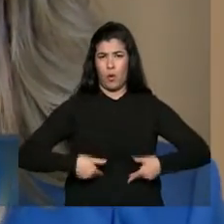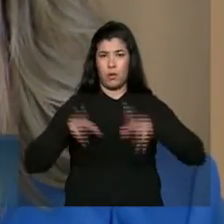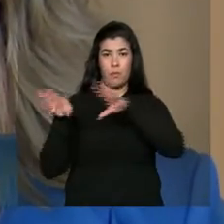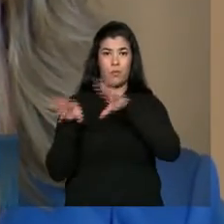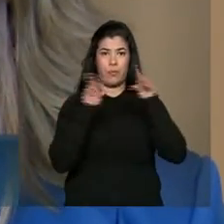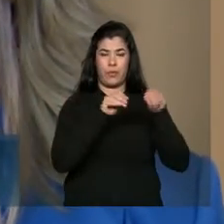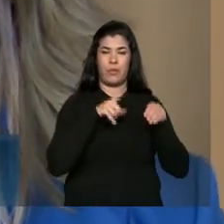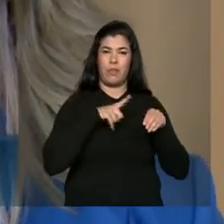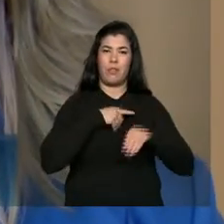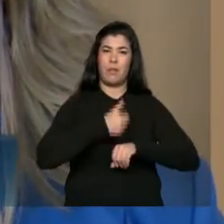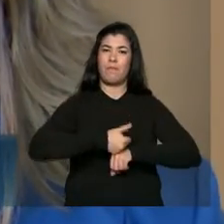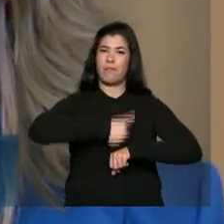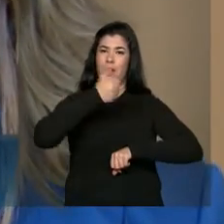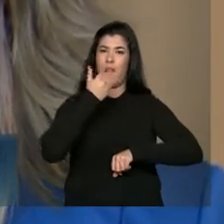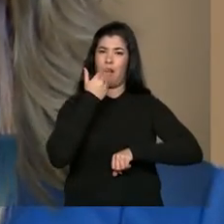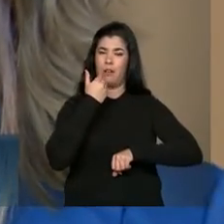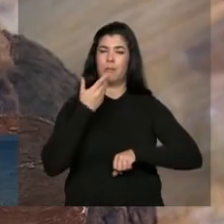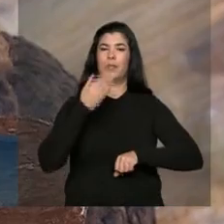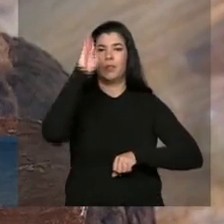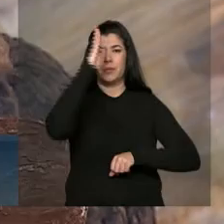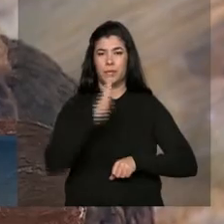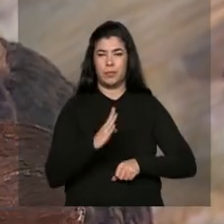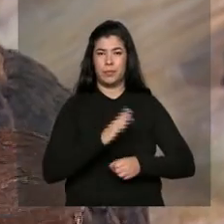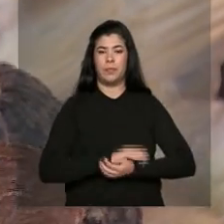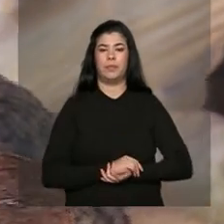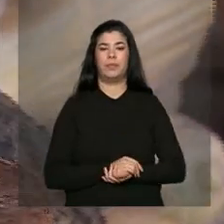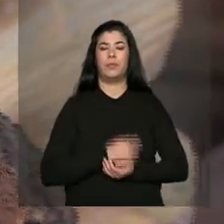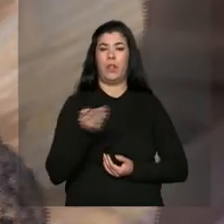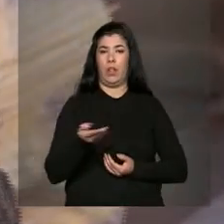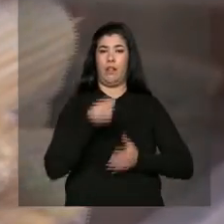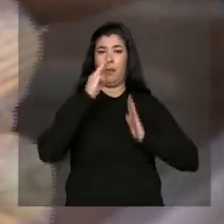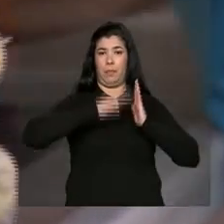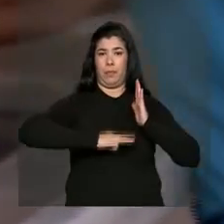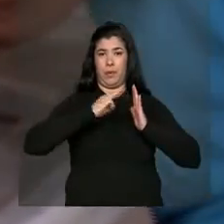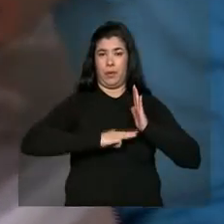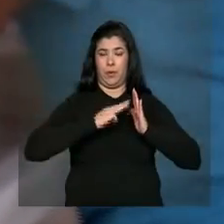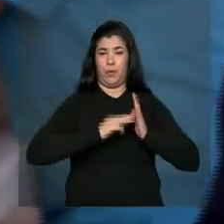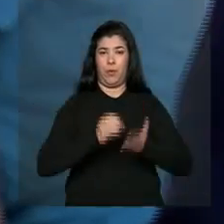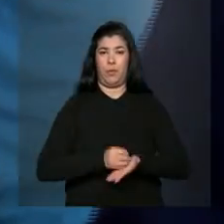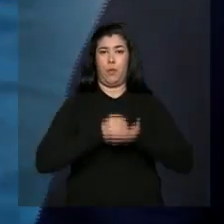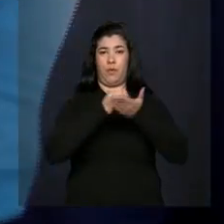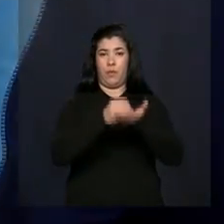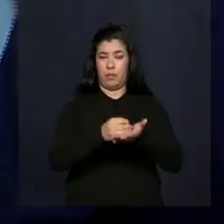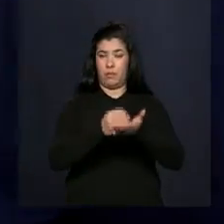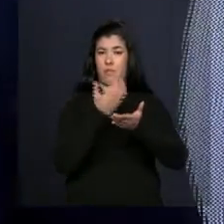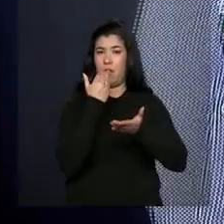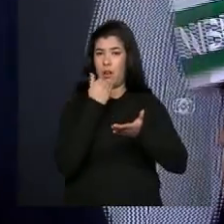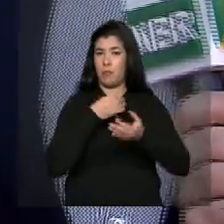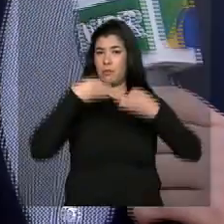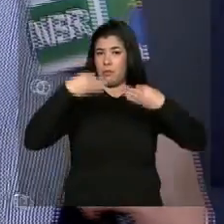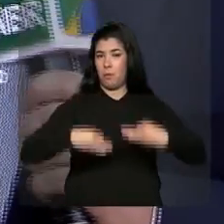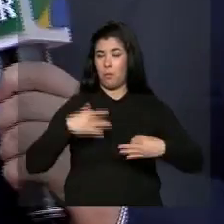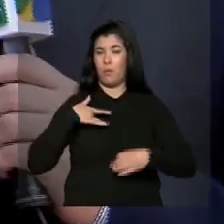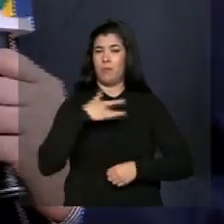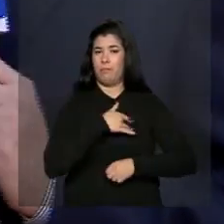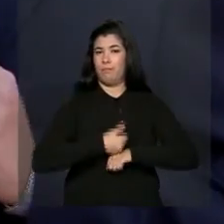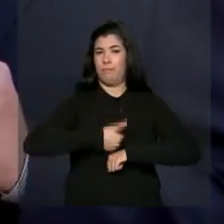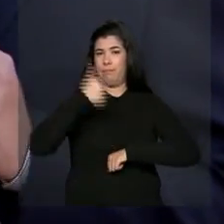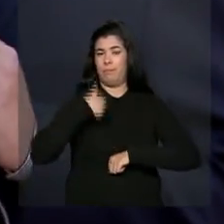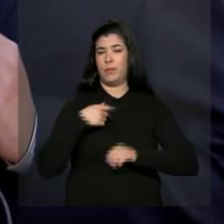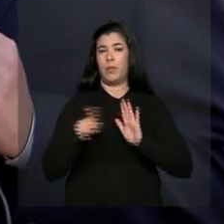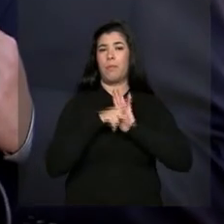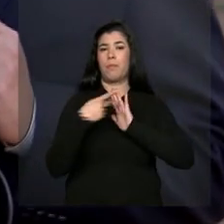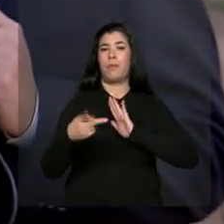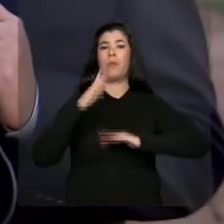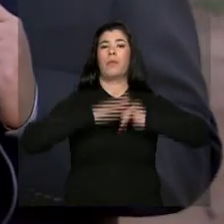de qualificar a oferta de alimentos no Brasil. O manual de orientação para a oferta de uma alimentação adequada e saudável é voltado